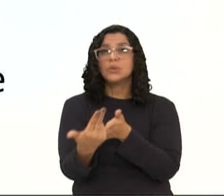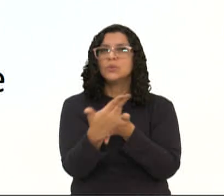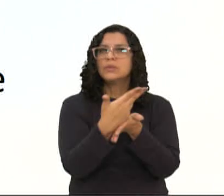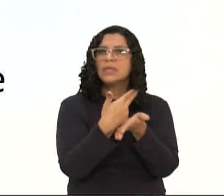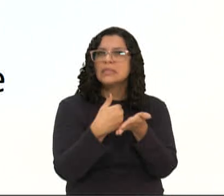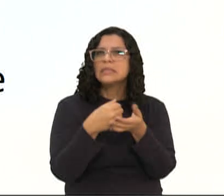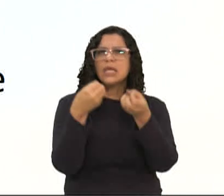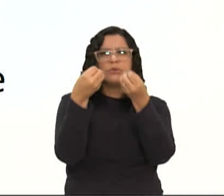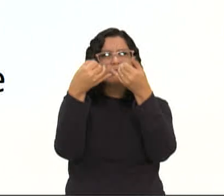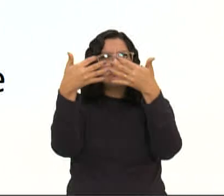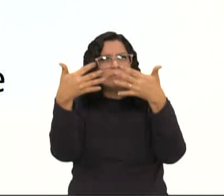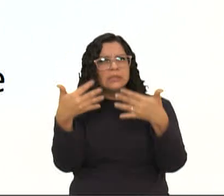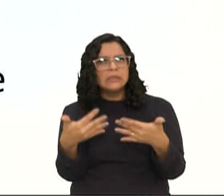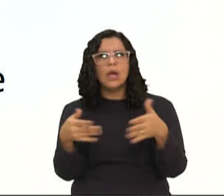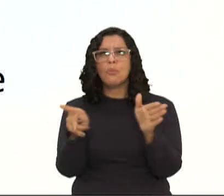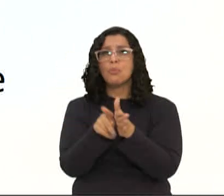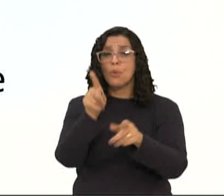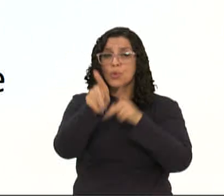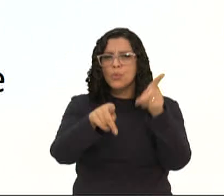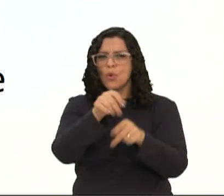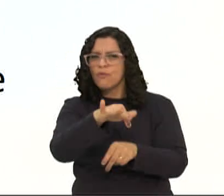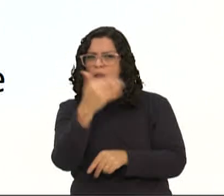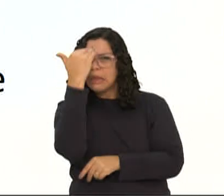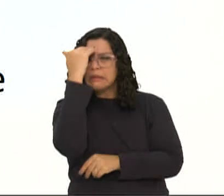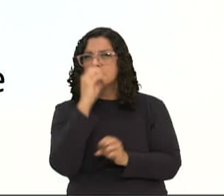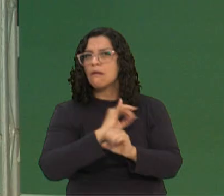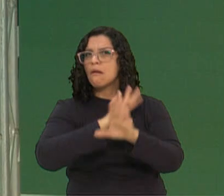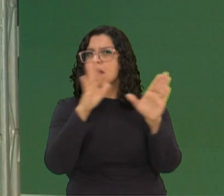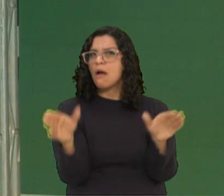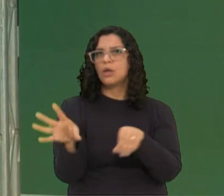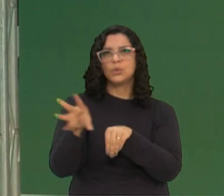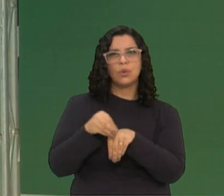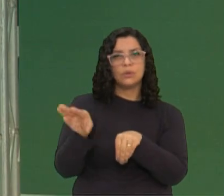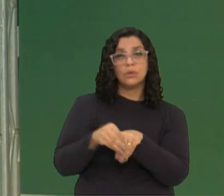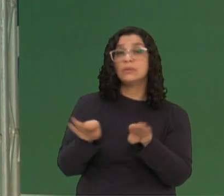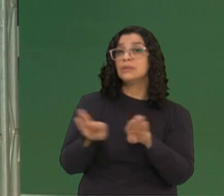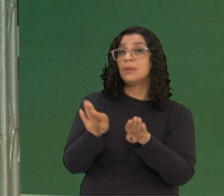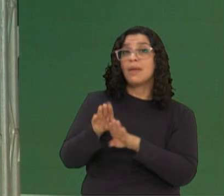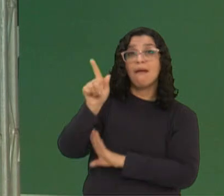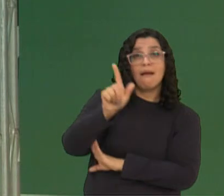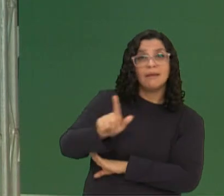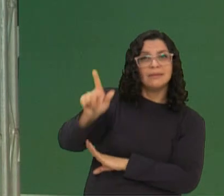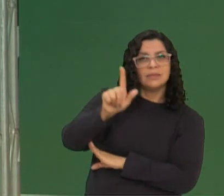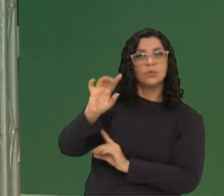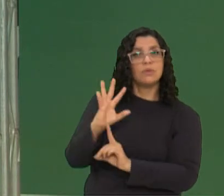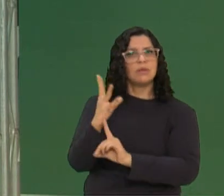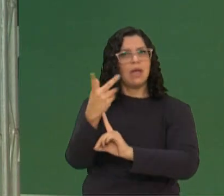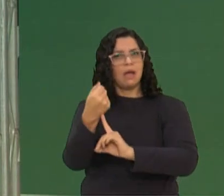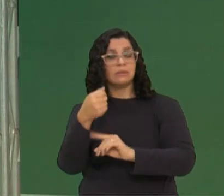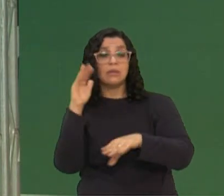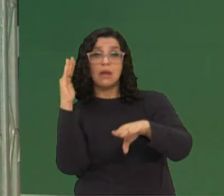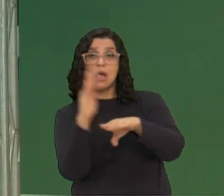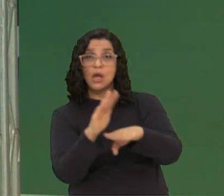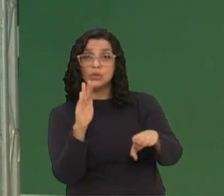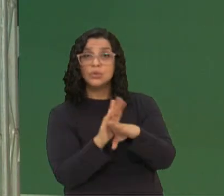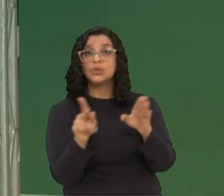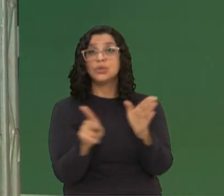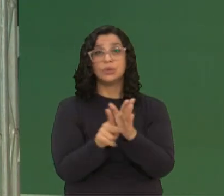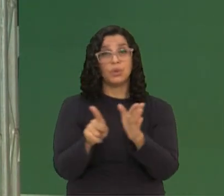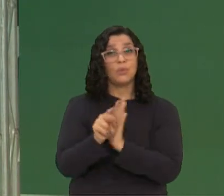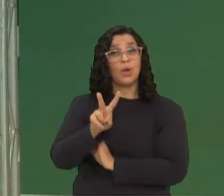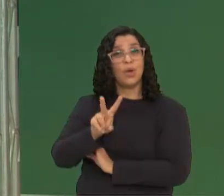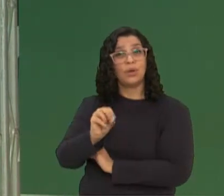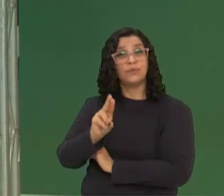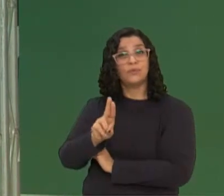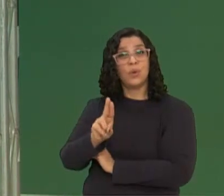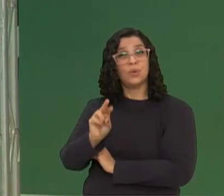o esclarecimento da sua população. E ele vai financiar a literatura e as artes, como, por exemplo, o próprio Voltaire, que